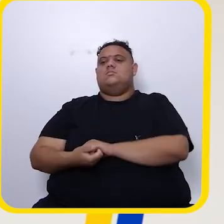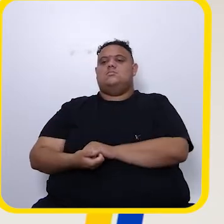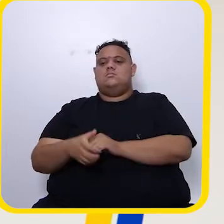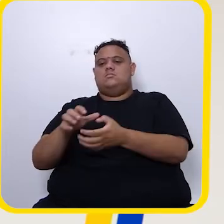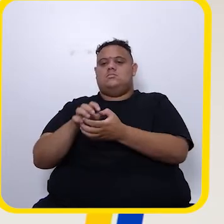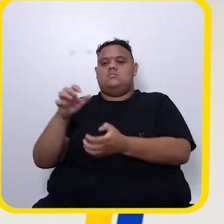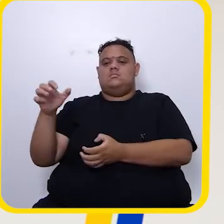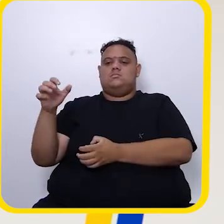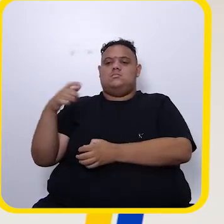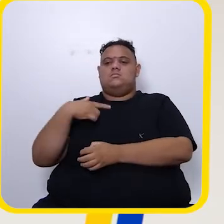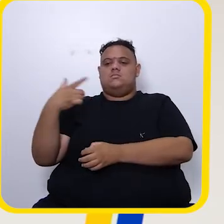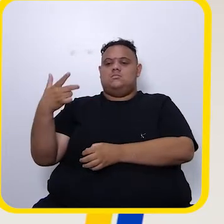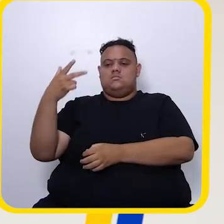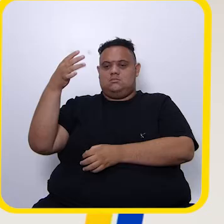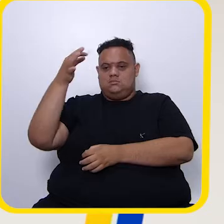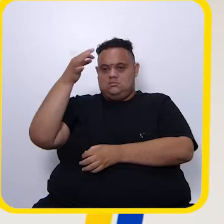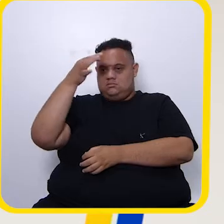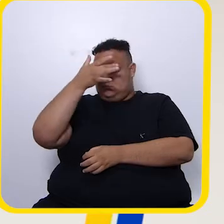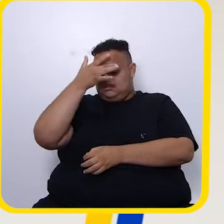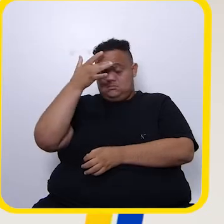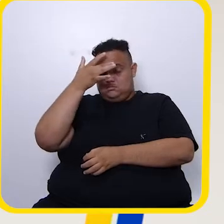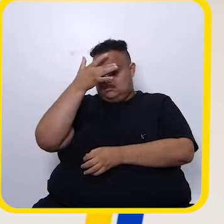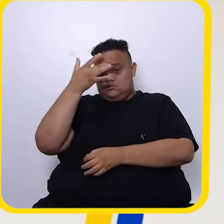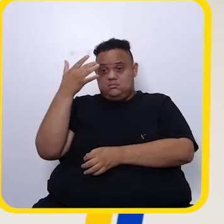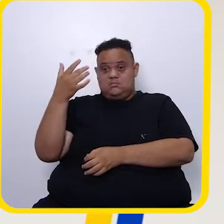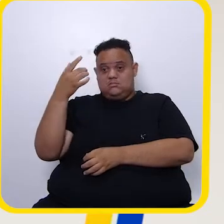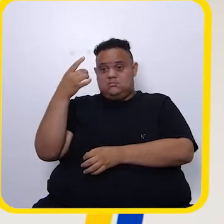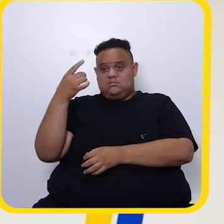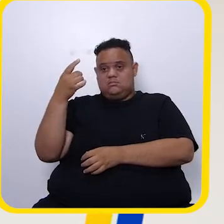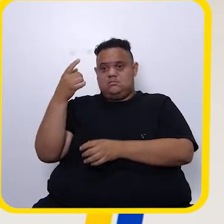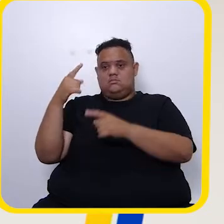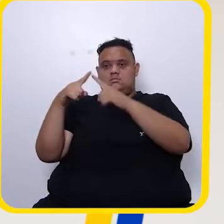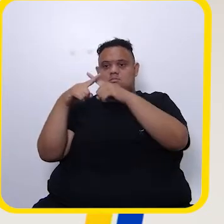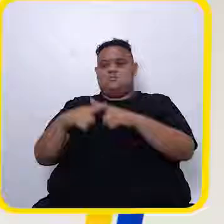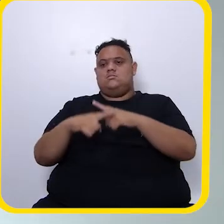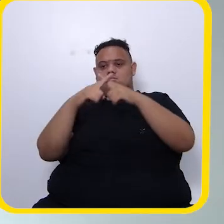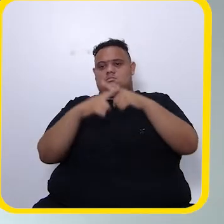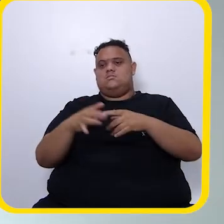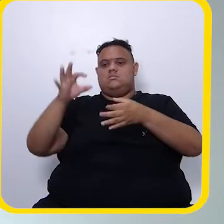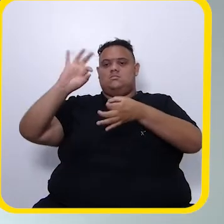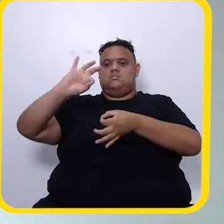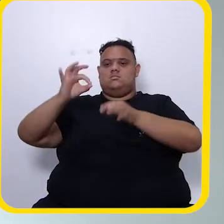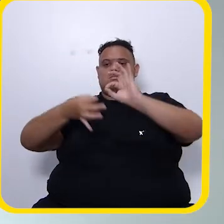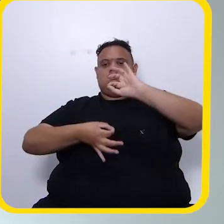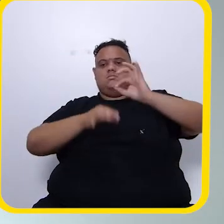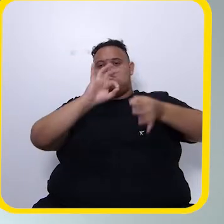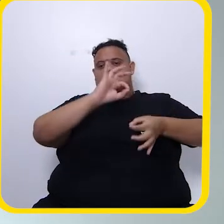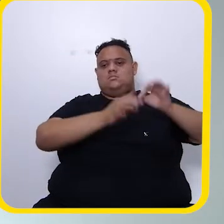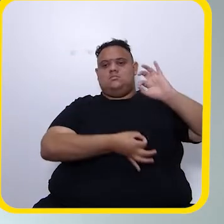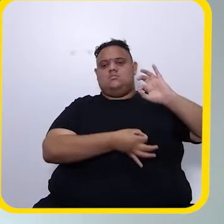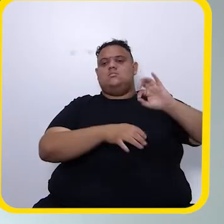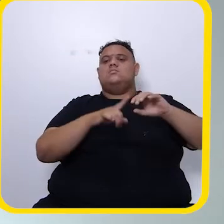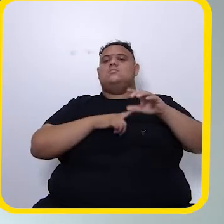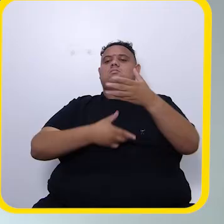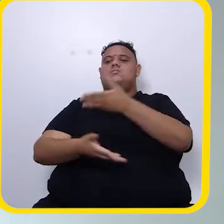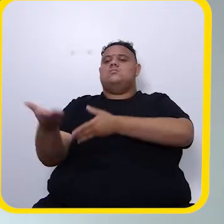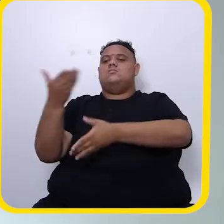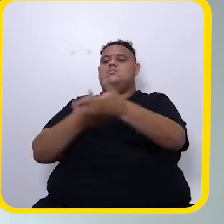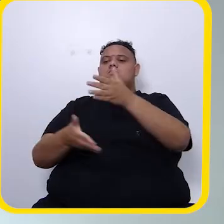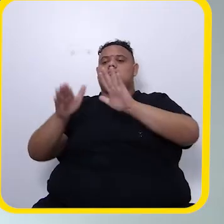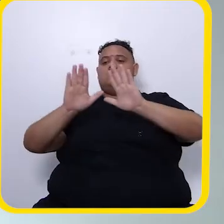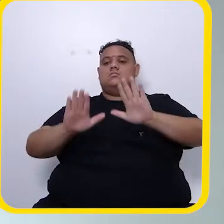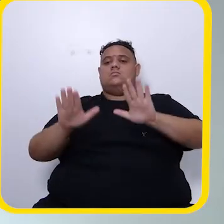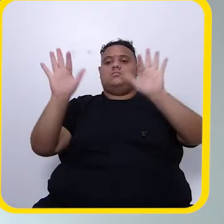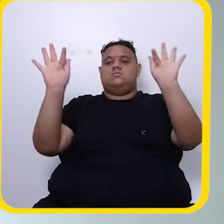comunista, uma grande potência olímpica, né? E então assim, realmente trouxe um certo desenvolvimento. Porém,